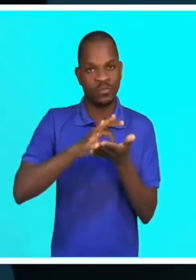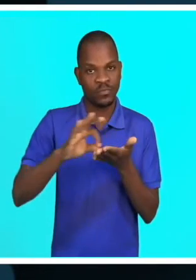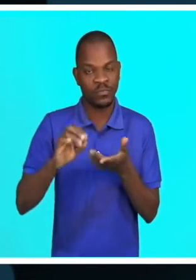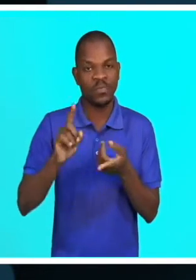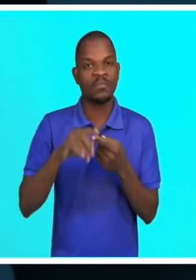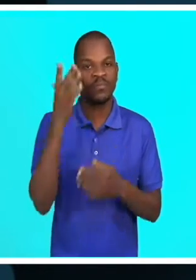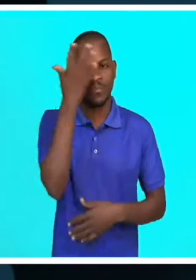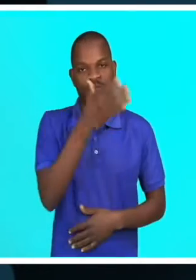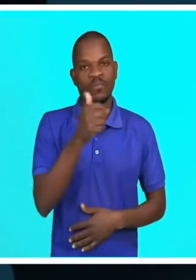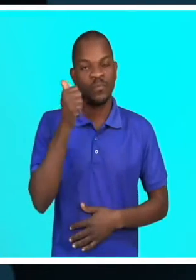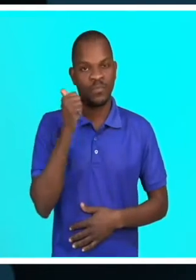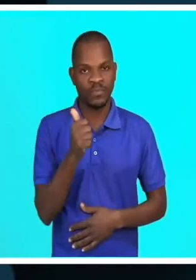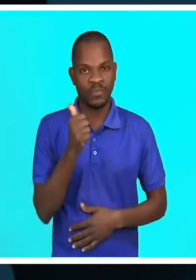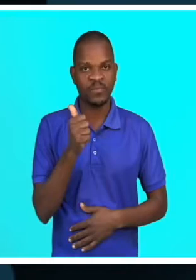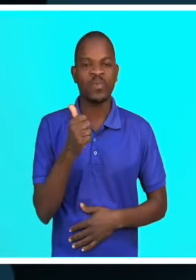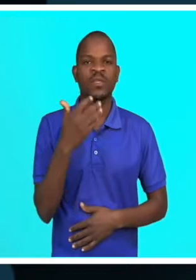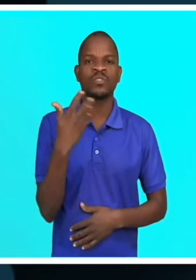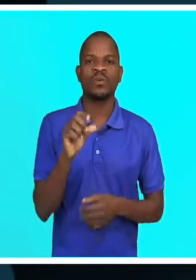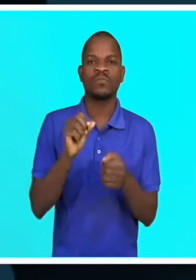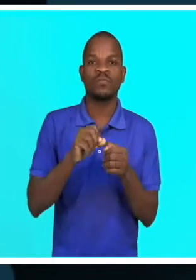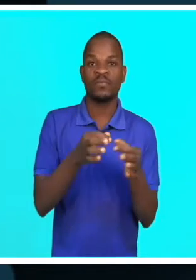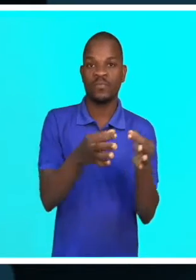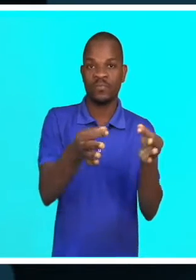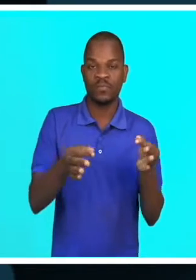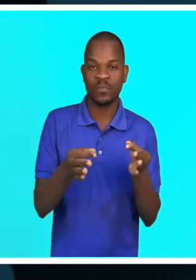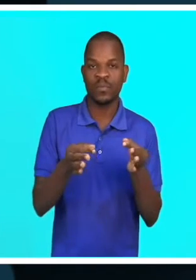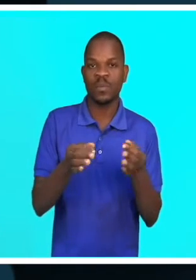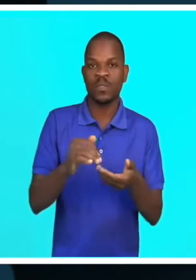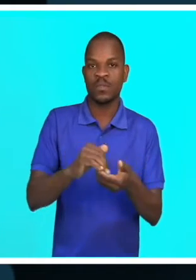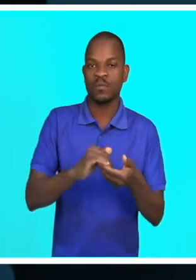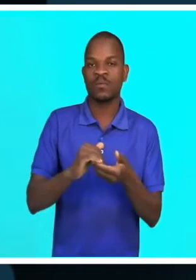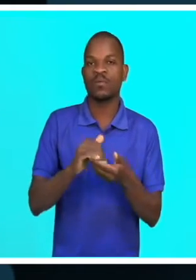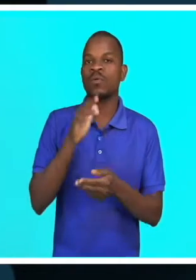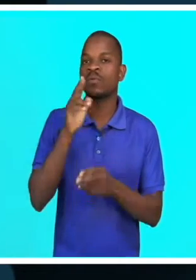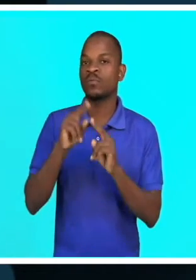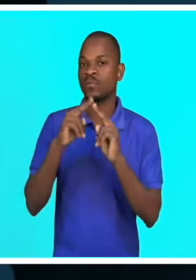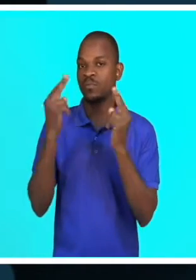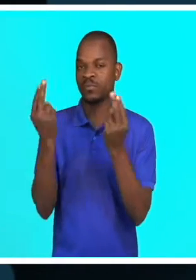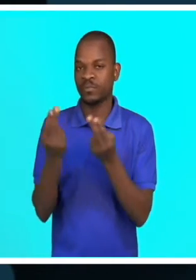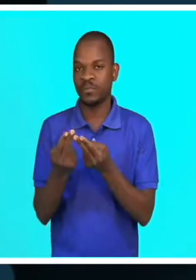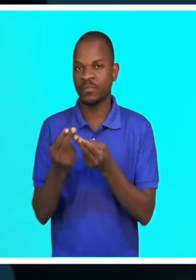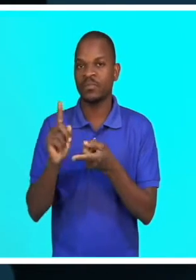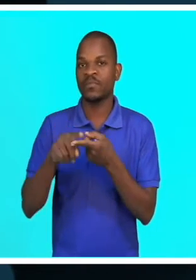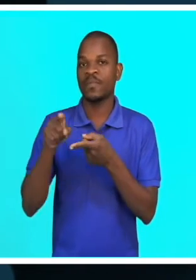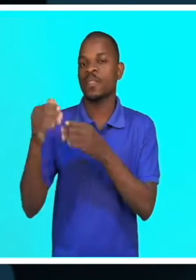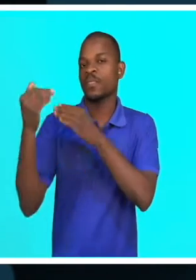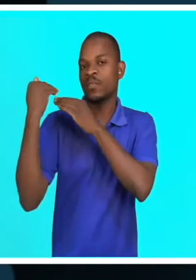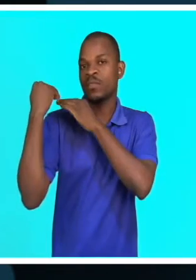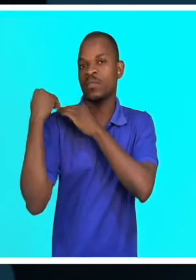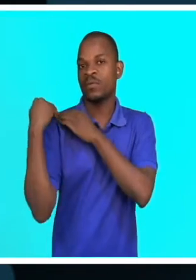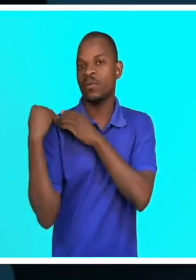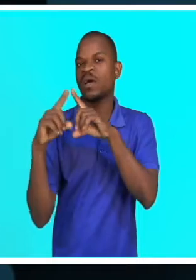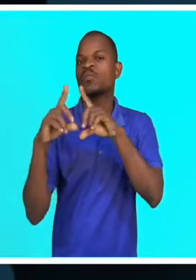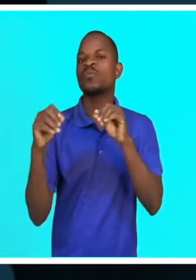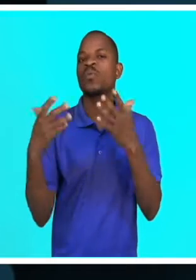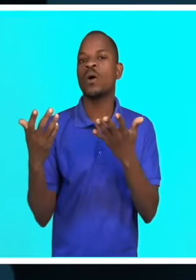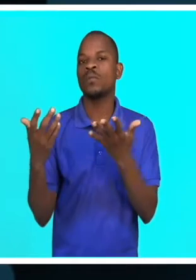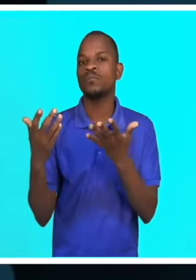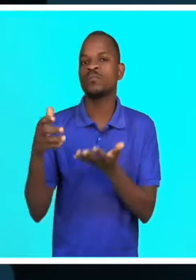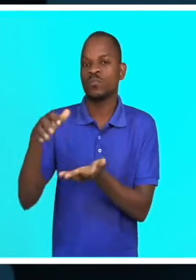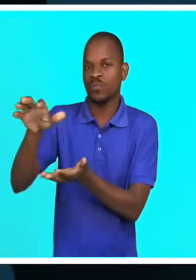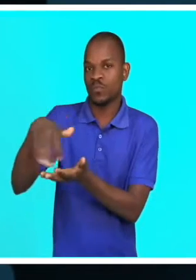fizemos até um memorando de entendimento com o Conselho Municipal, que seria responsável pela recolha